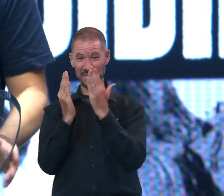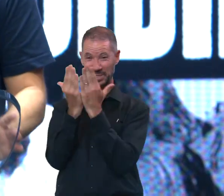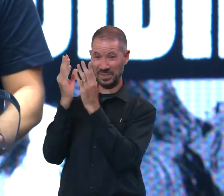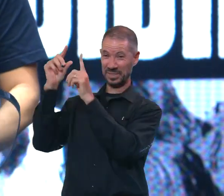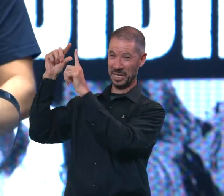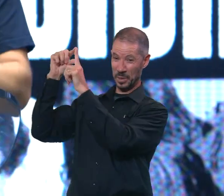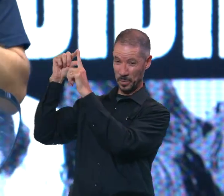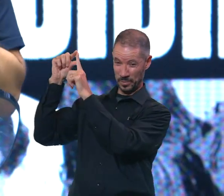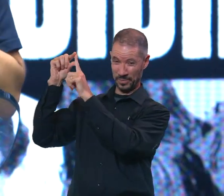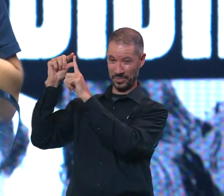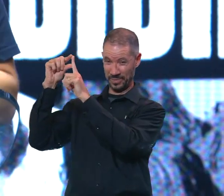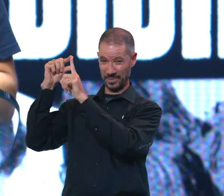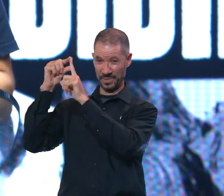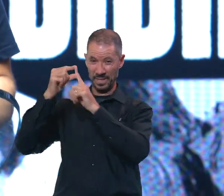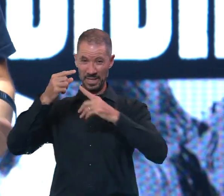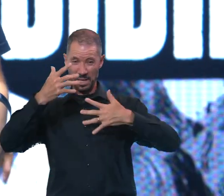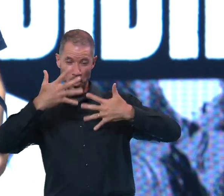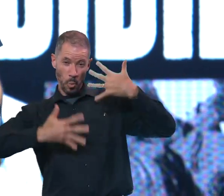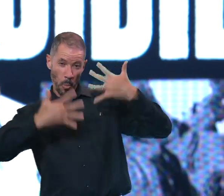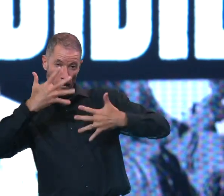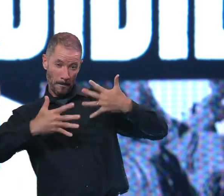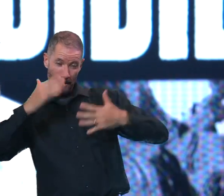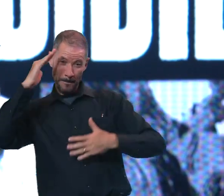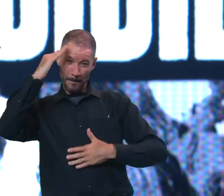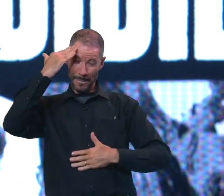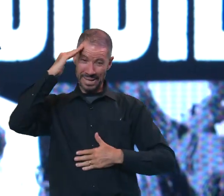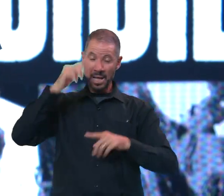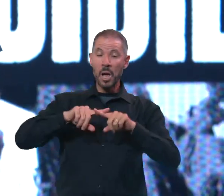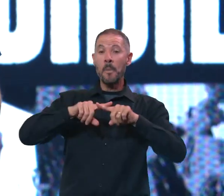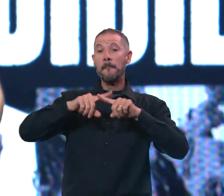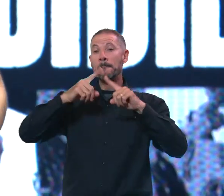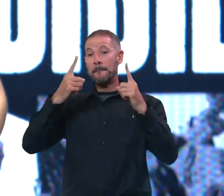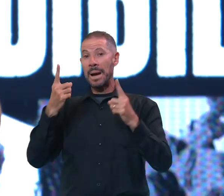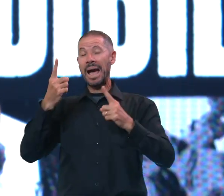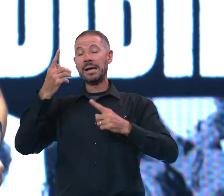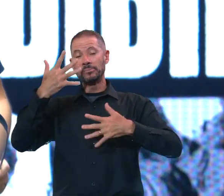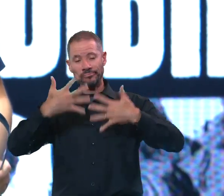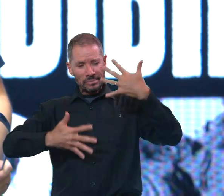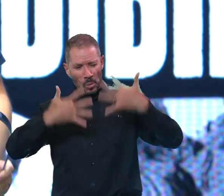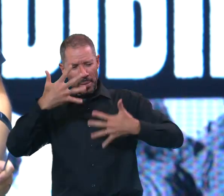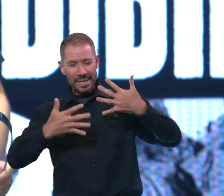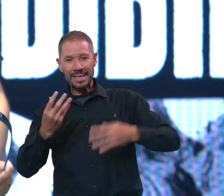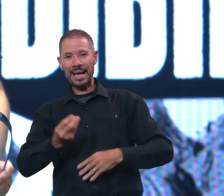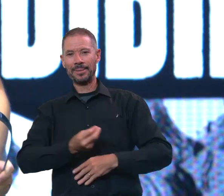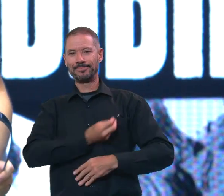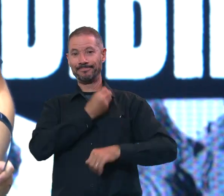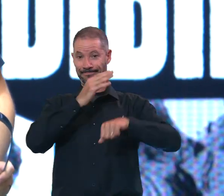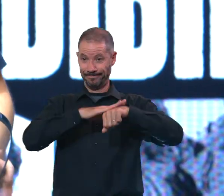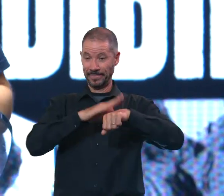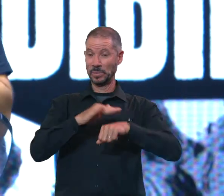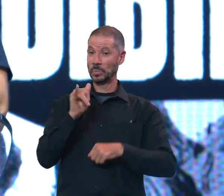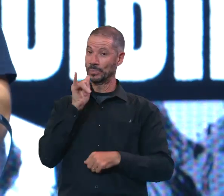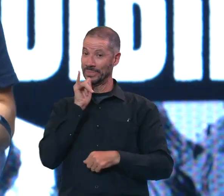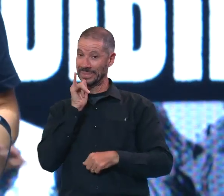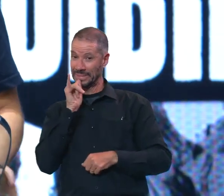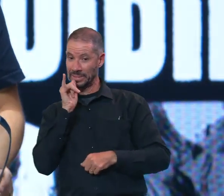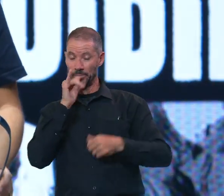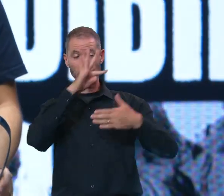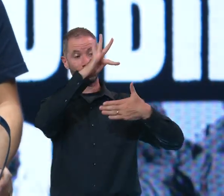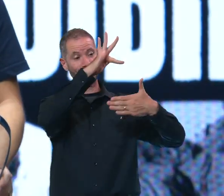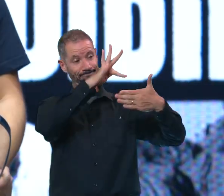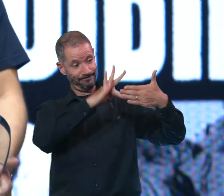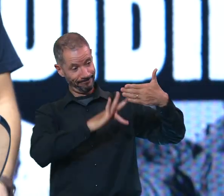palavra de Deus, que são complicados de entender, mas são mais complicados ainda de viver. Por exemplo, esse